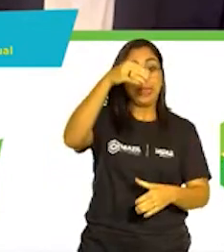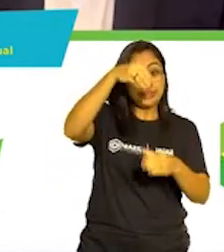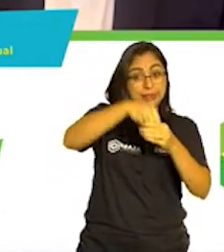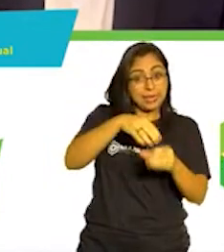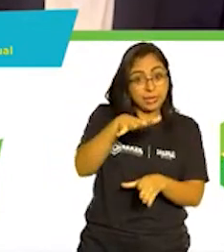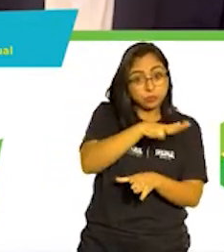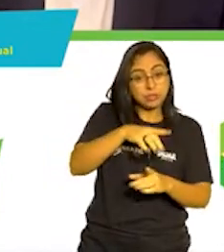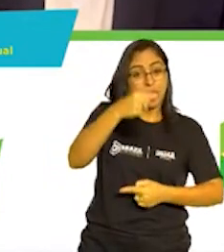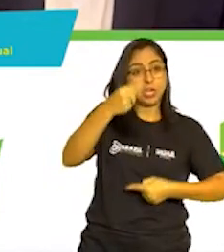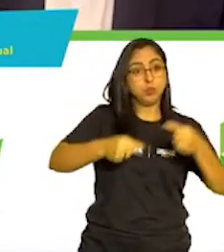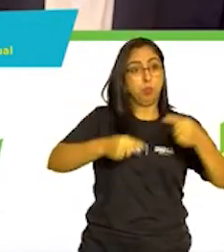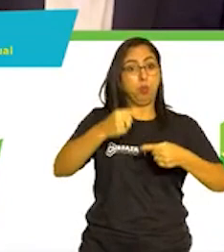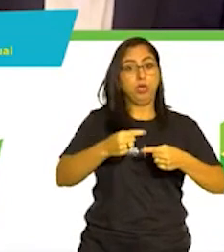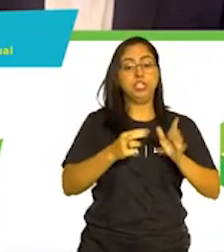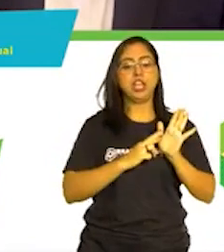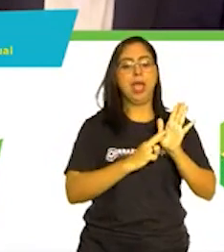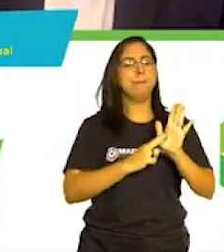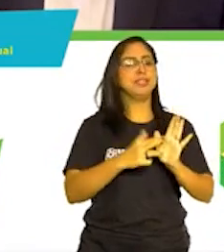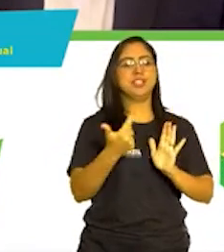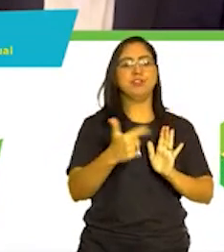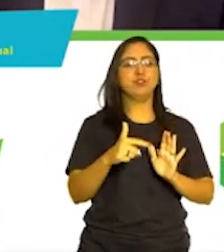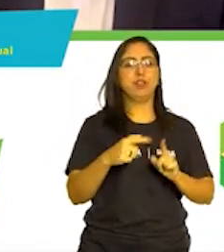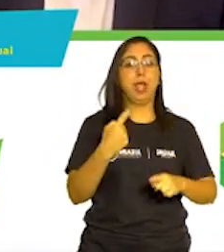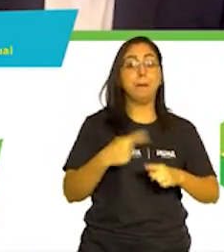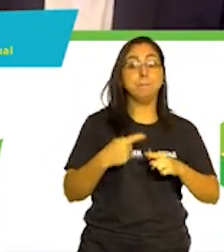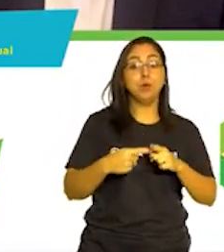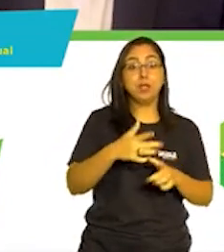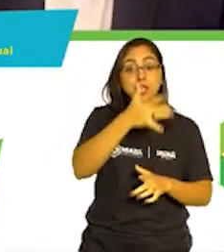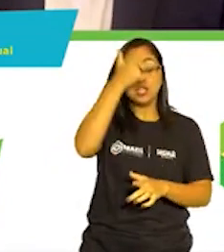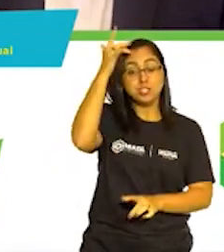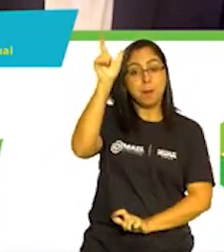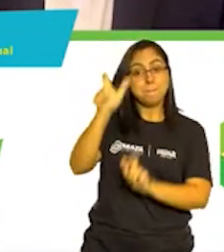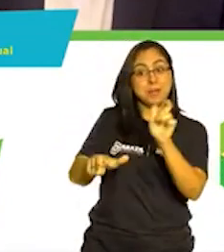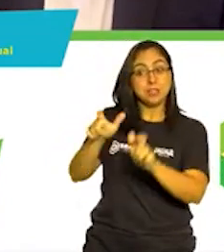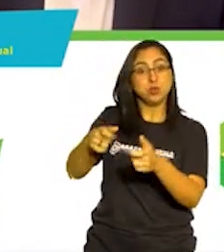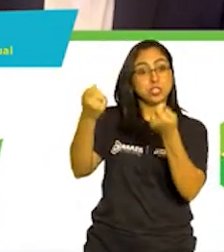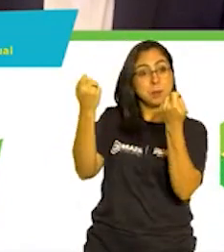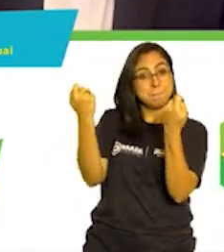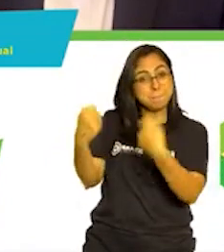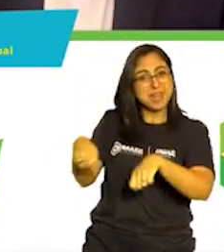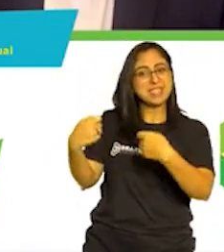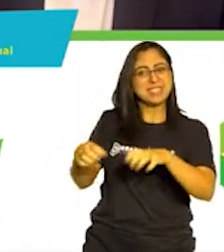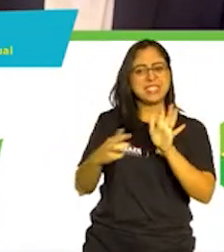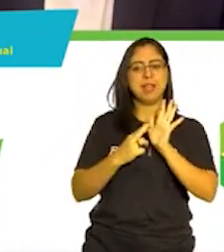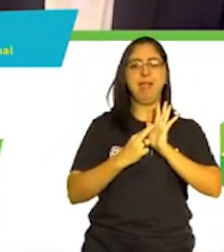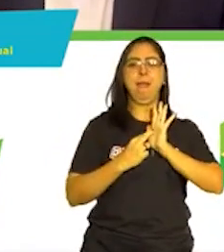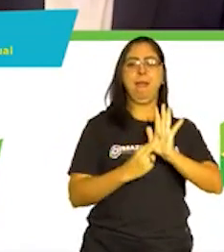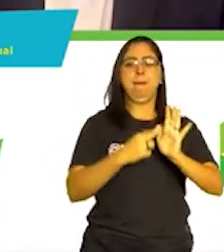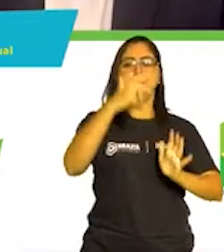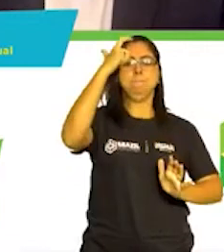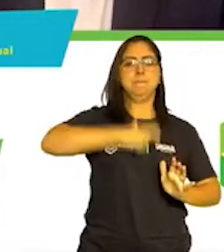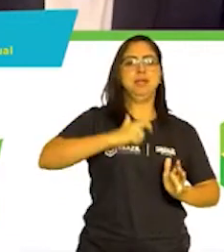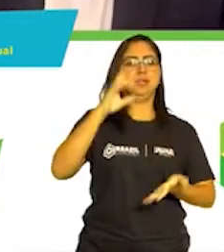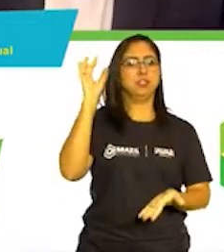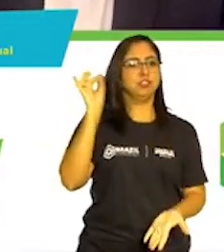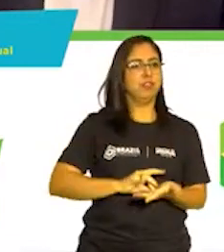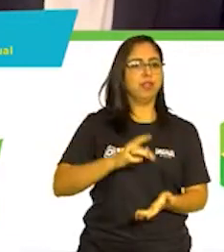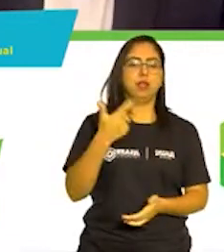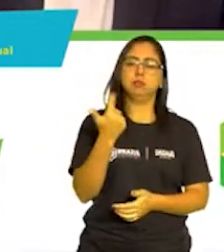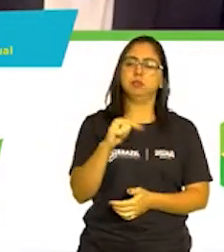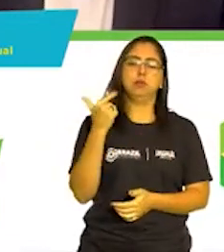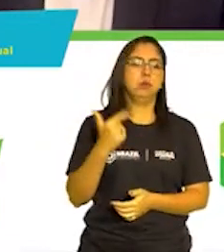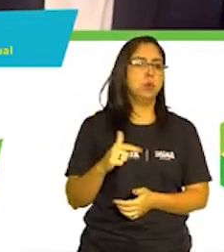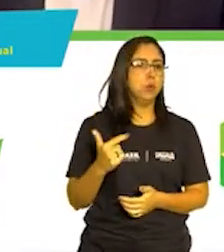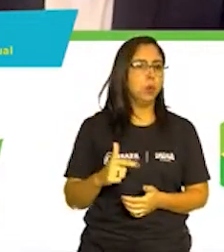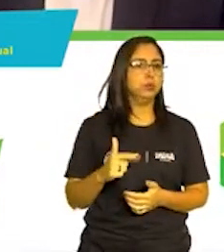mais precisam estar nesse debate estão muito mal representadas nas assembleias